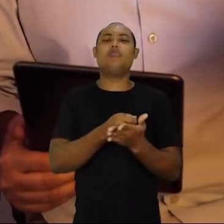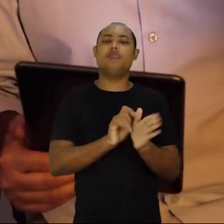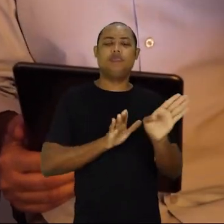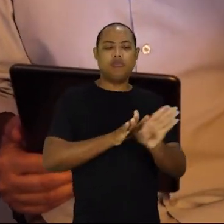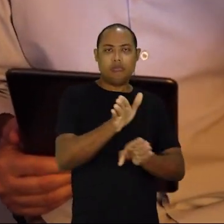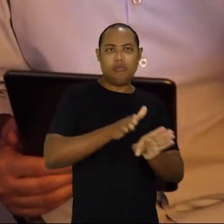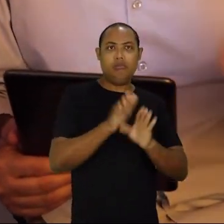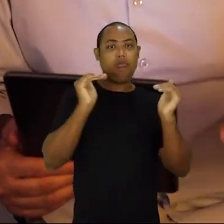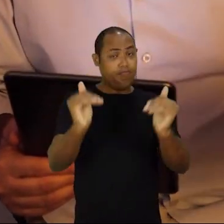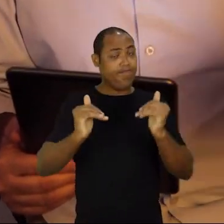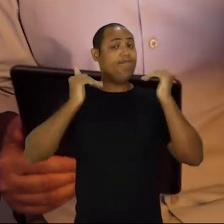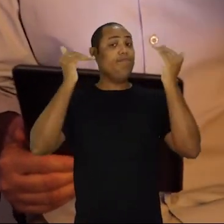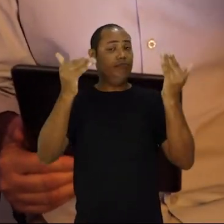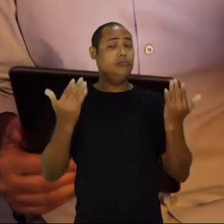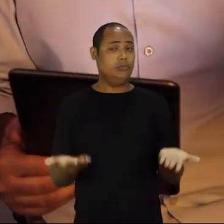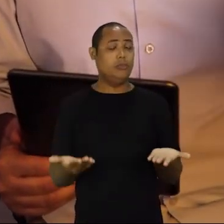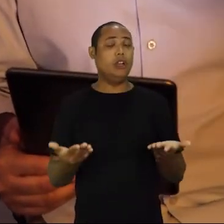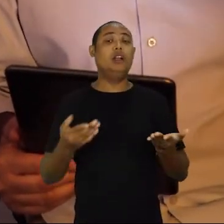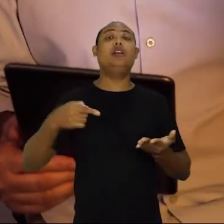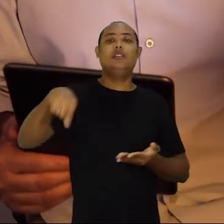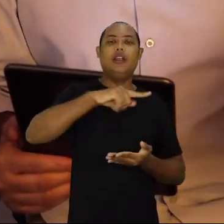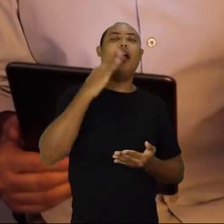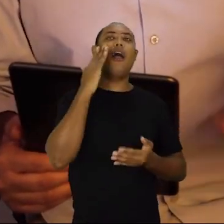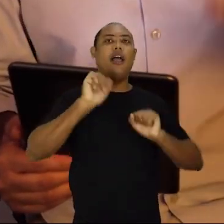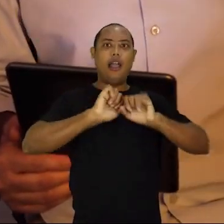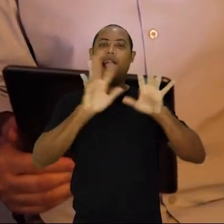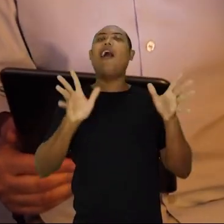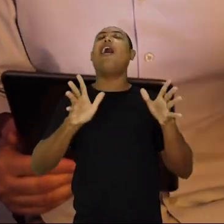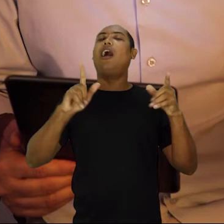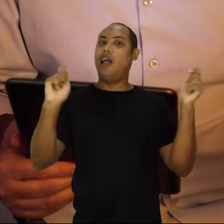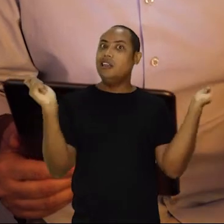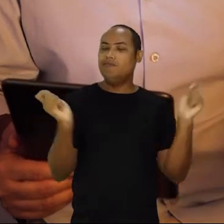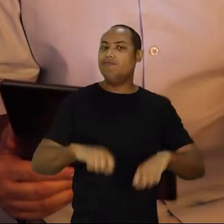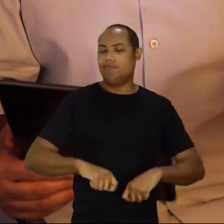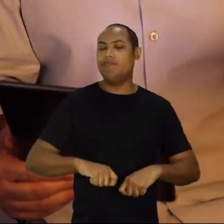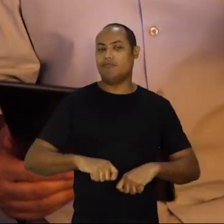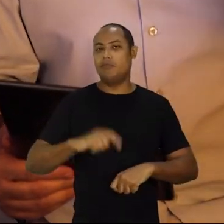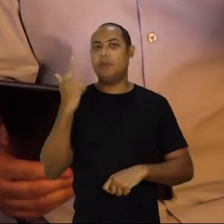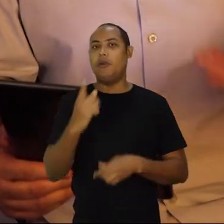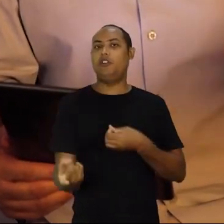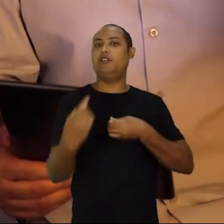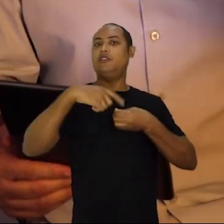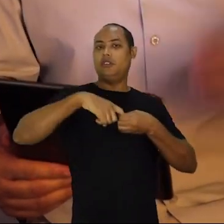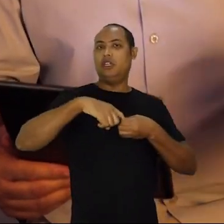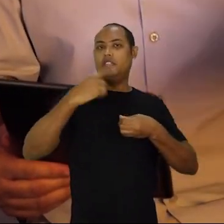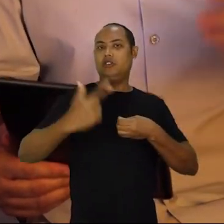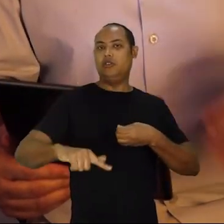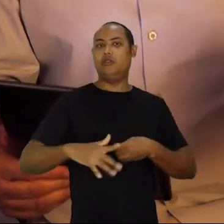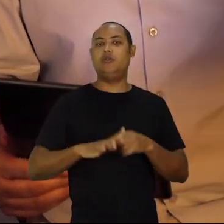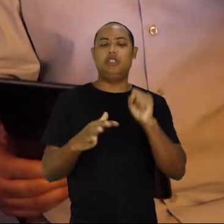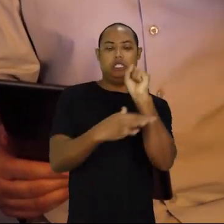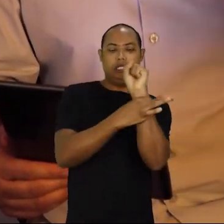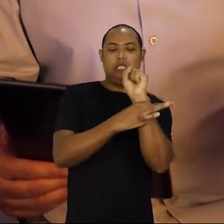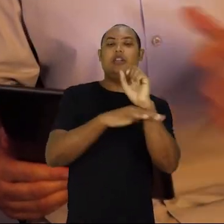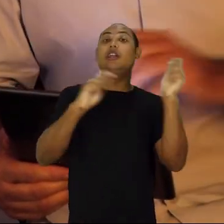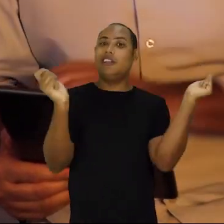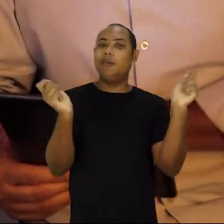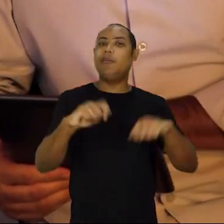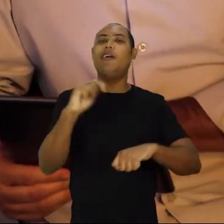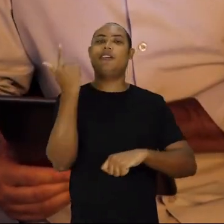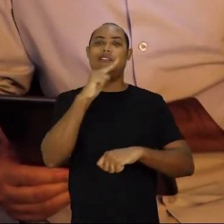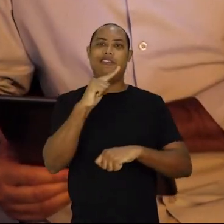Covid, após discussões e deliberações dos nossos conselhos superiores, nós entendemos que temos